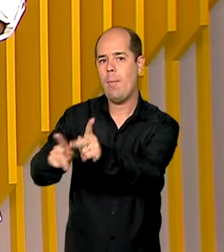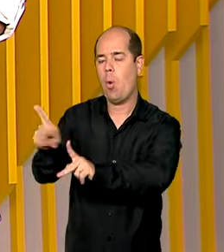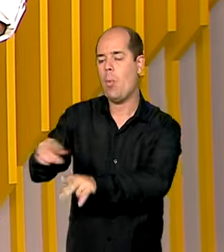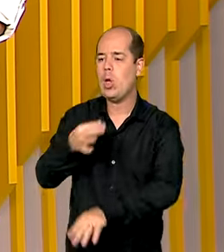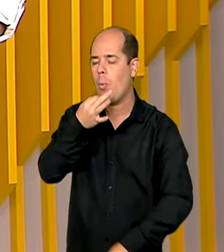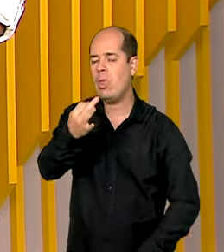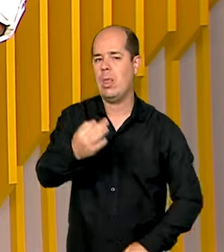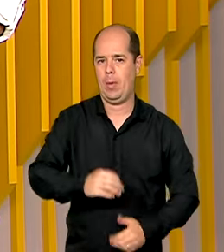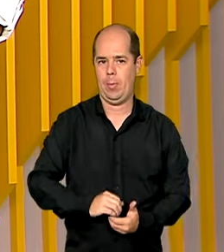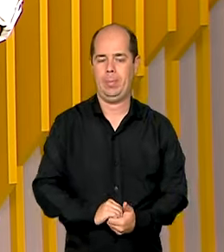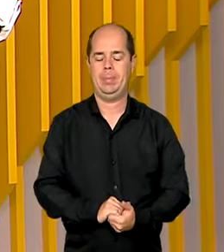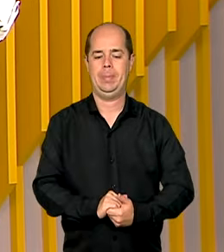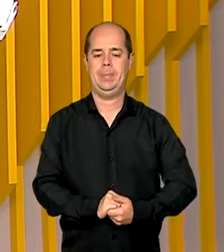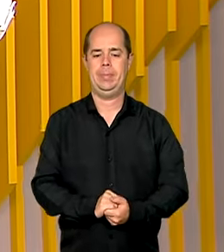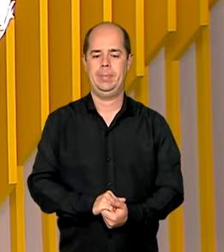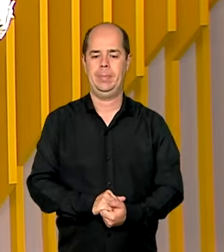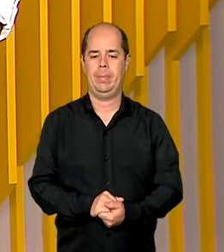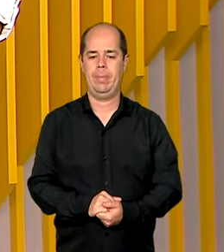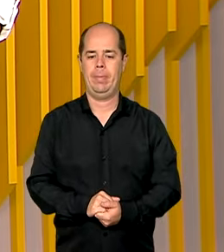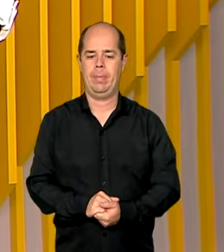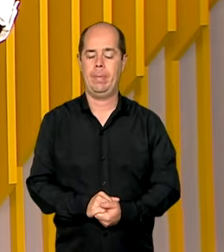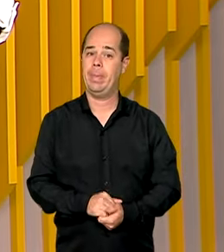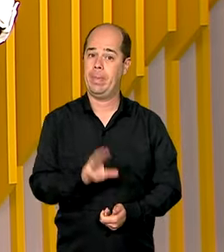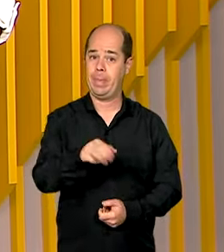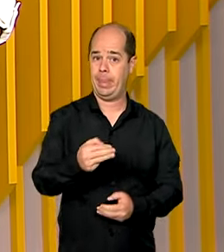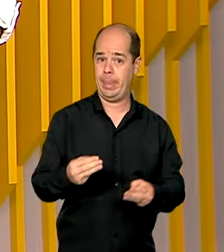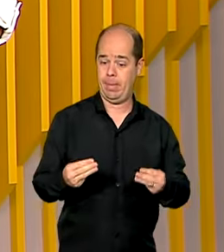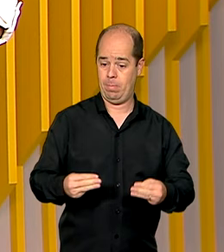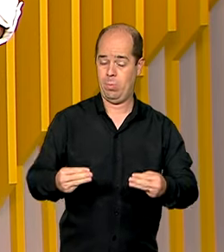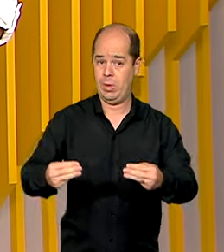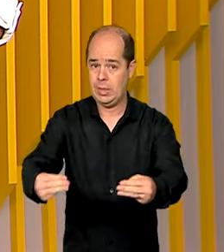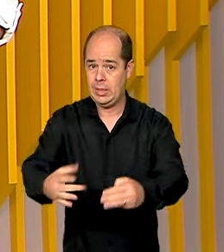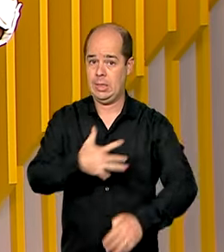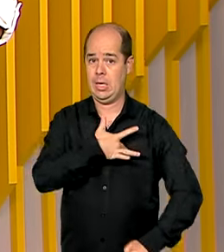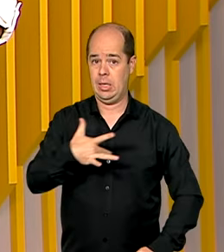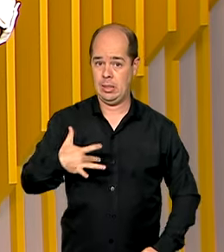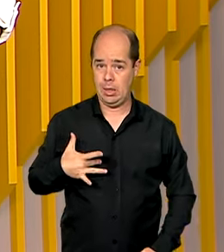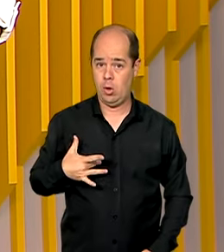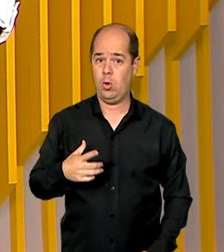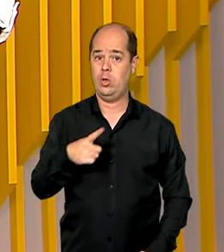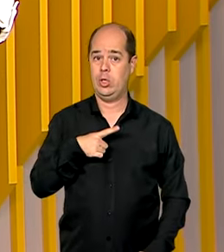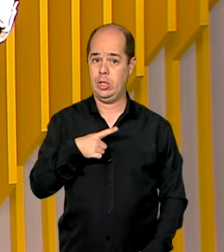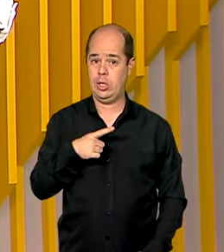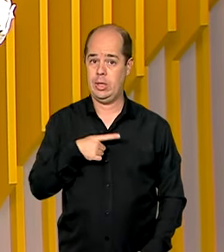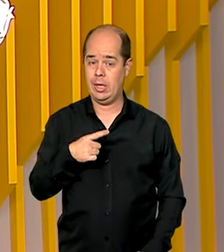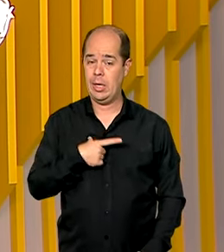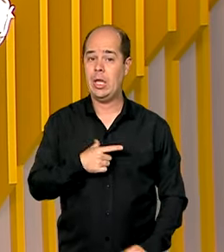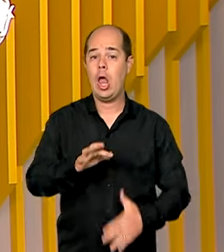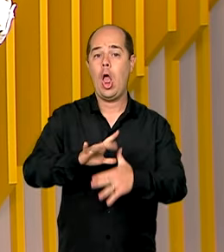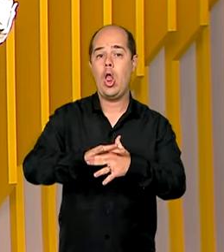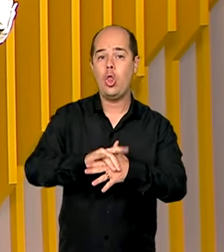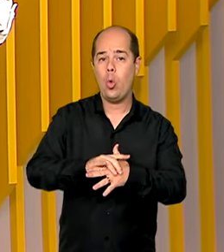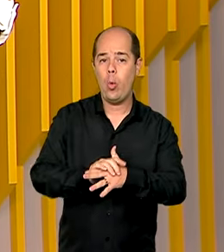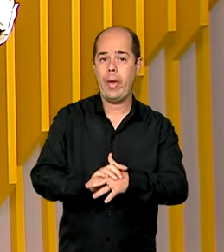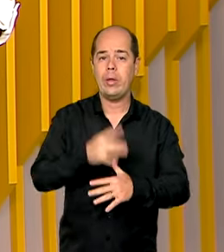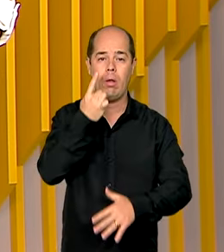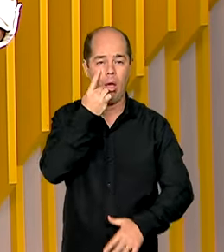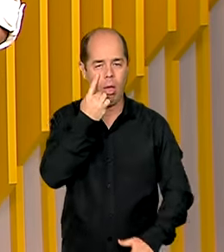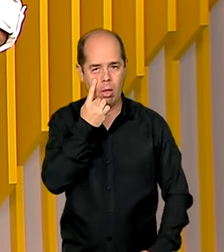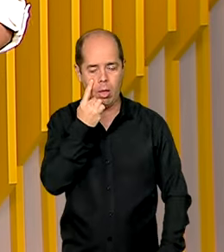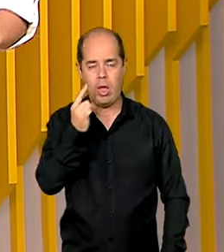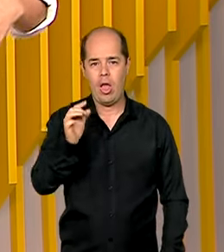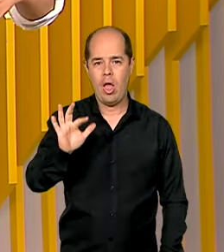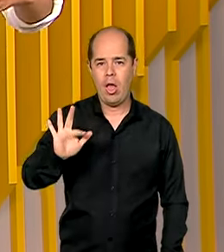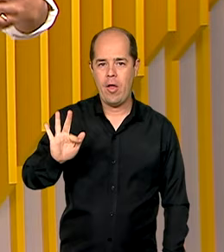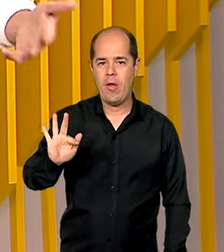E o Ministério da Saúde incluiu a doença falciforme na lista nacional de notificação compulsória. A decisão